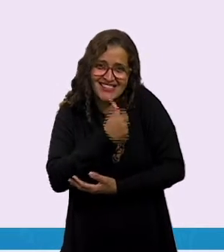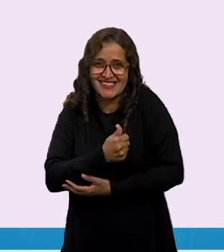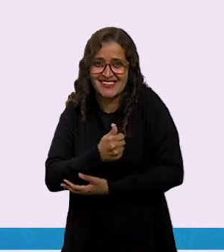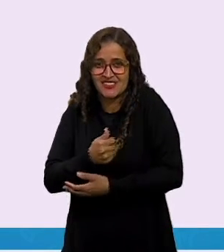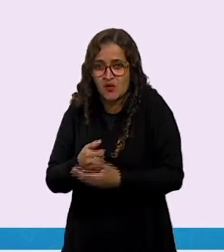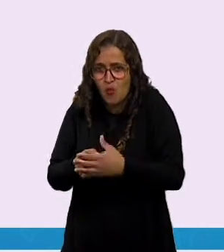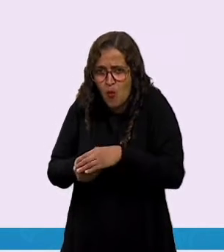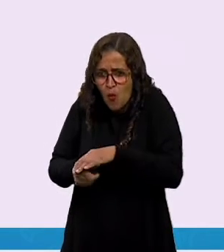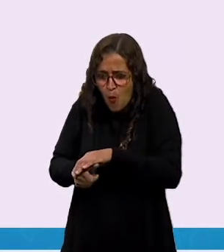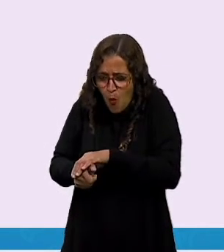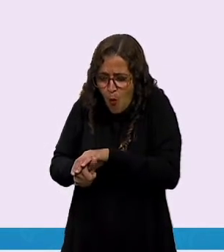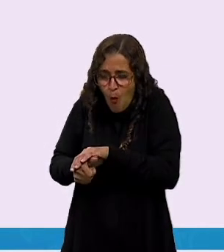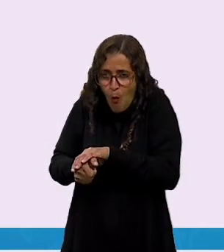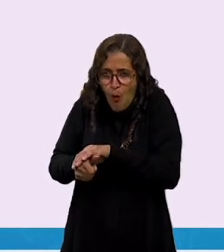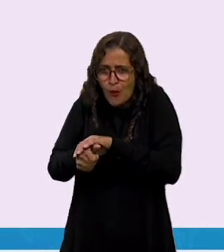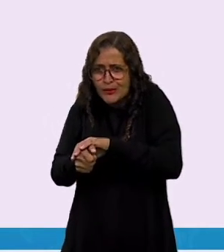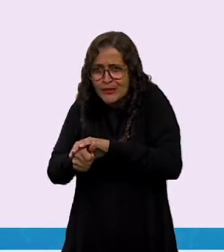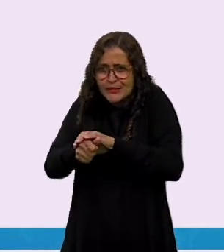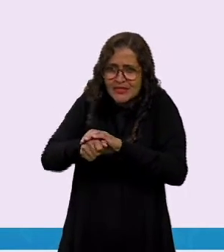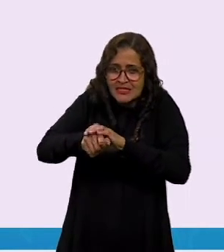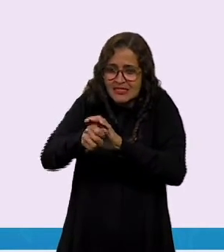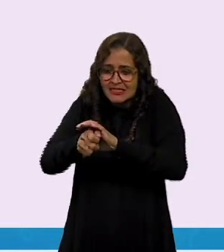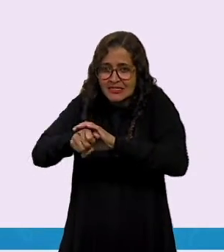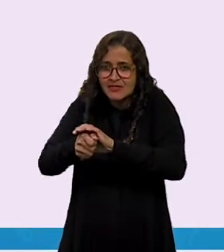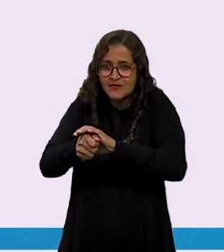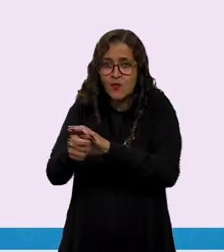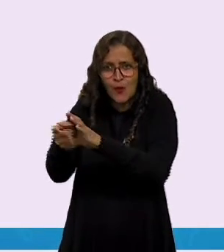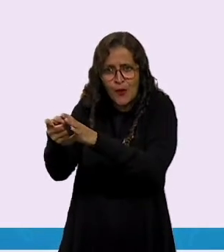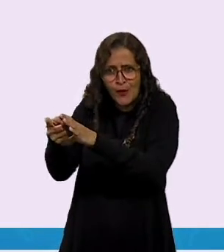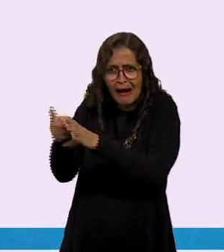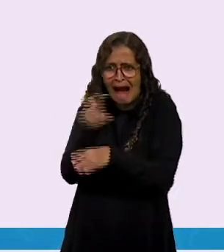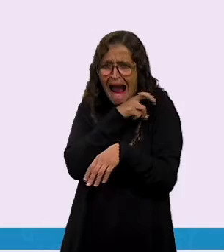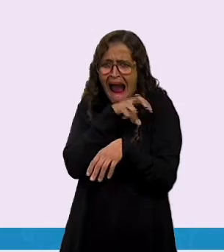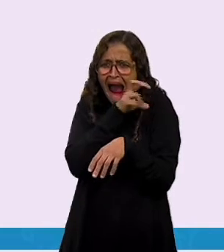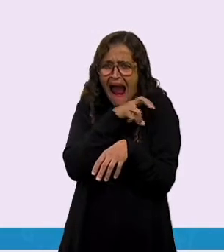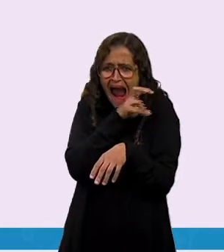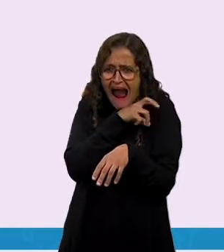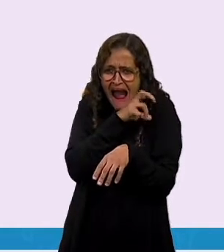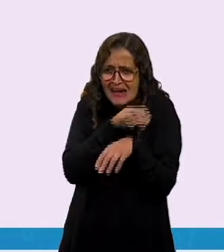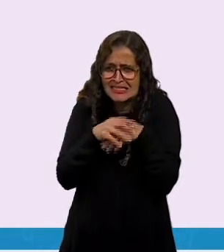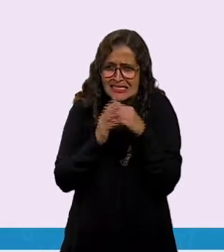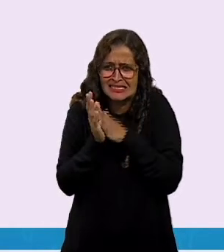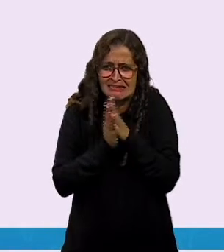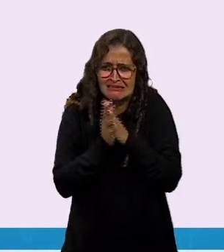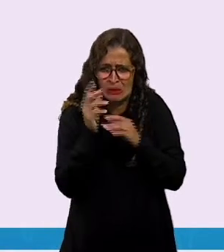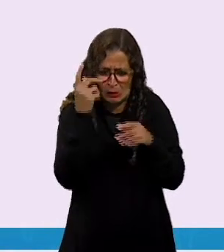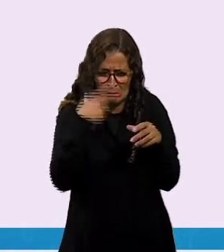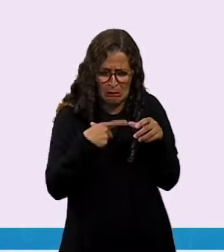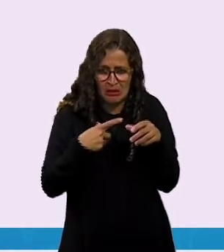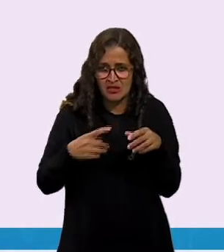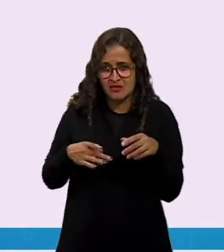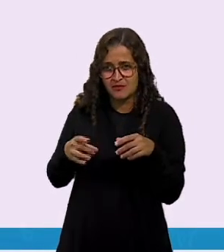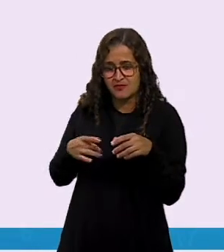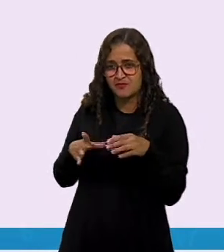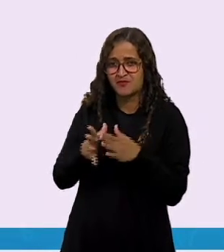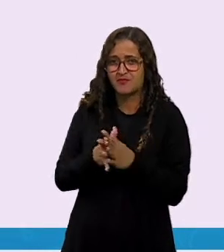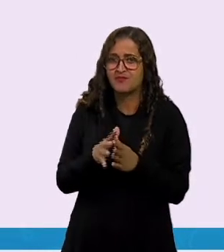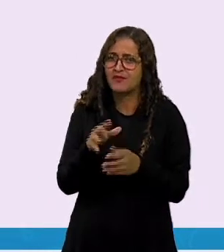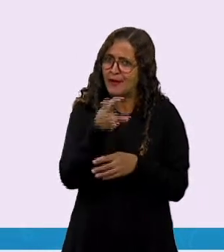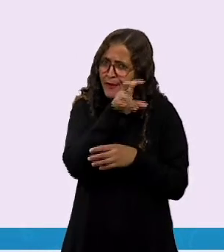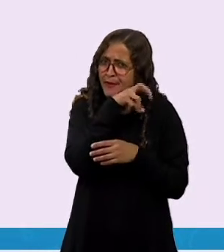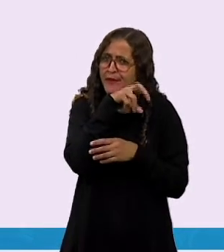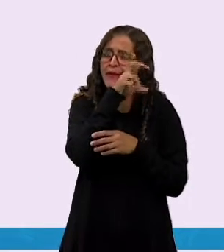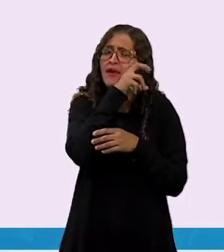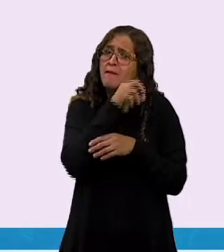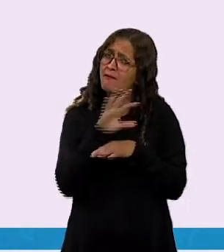tentando sair do ovo e aqui também a cobra. Ai, professora, eu tenho medo de cobra, mas a cobra também, a